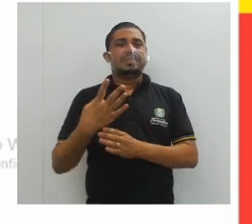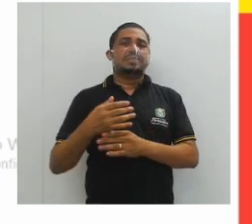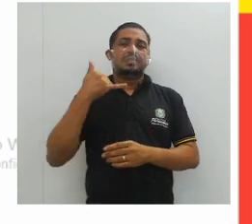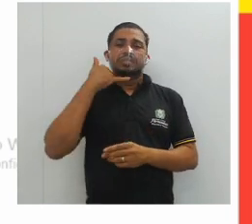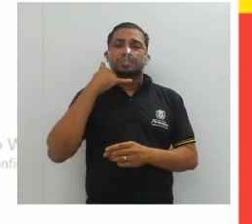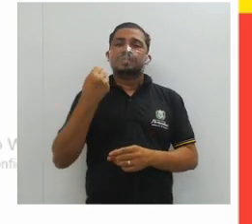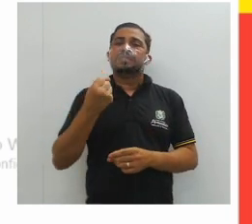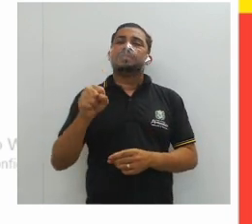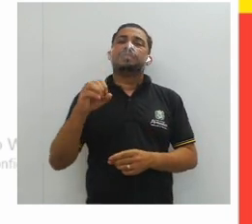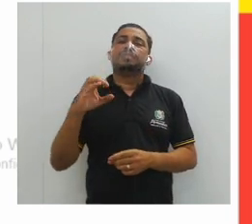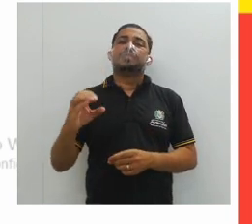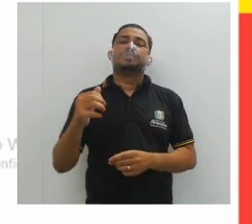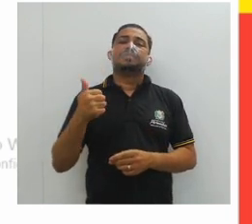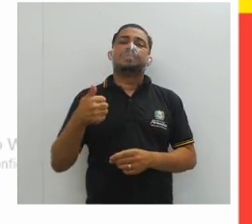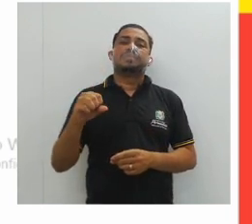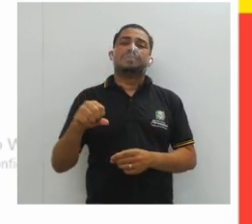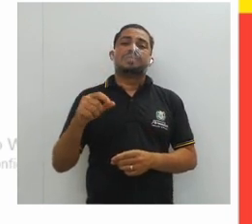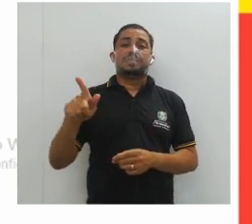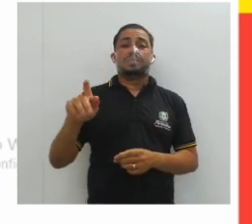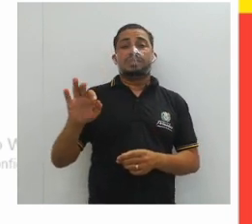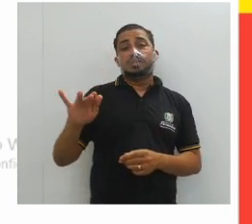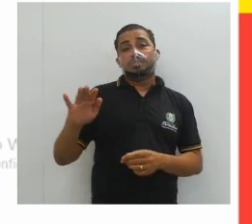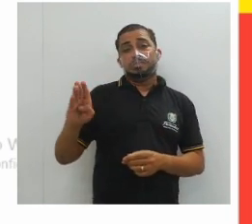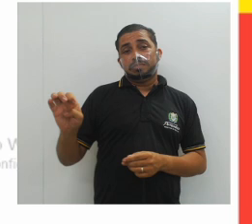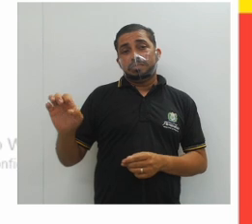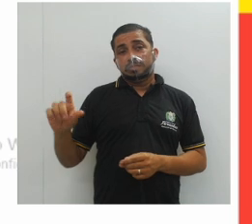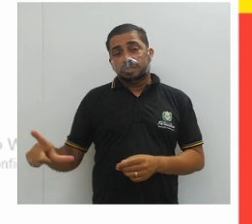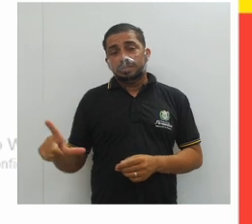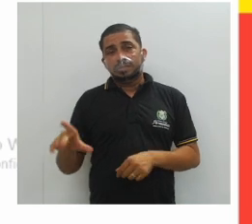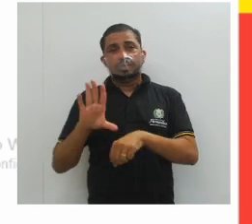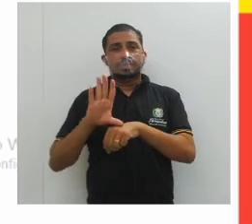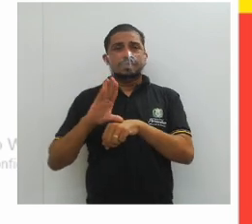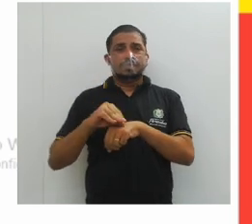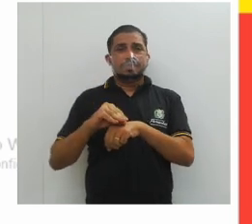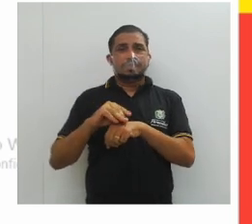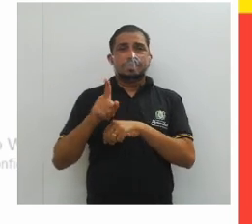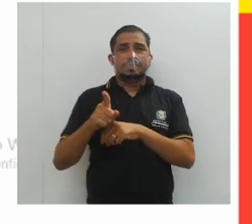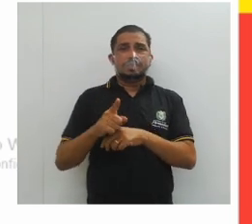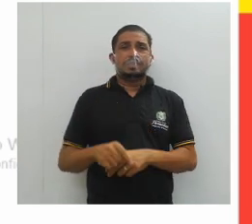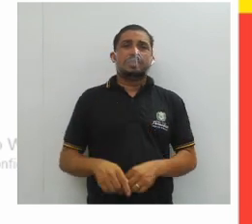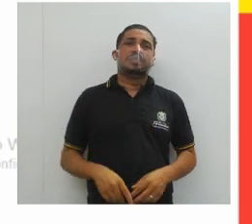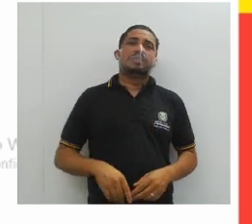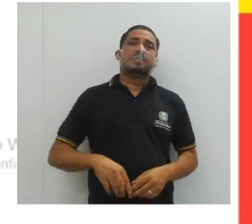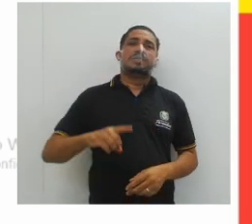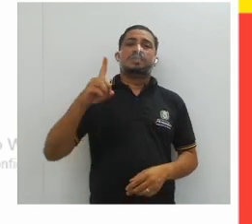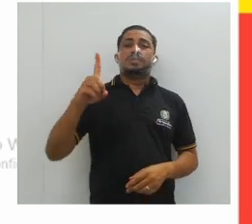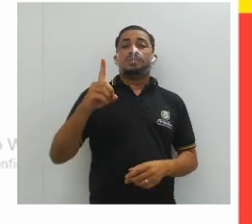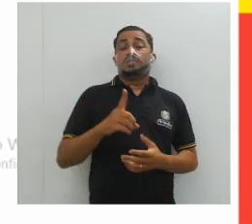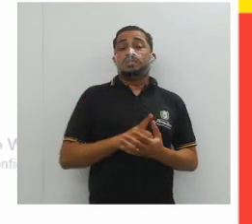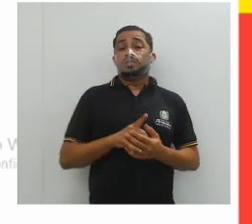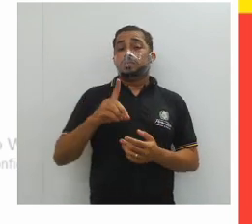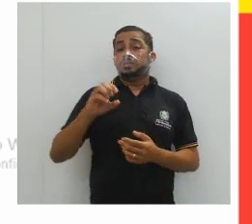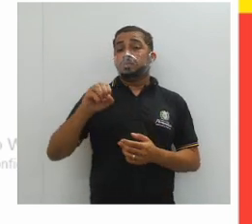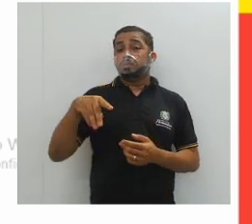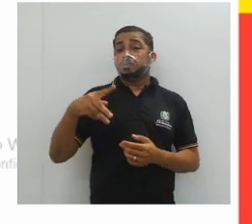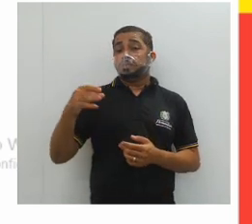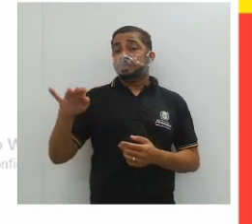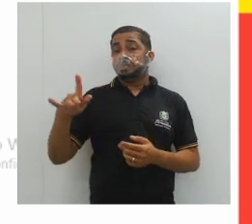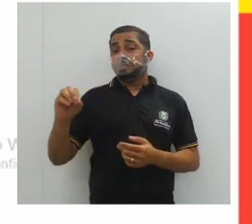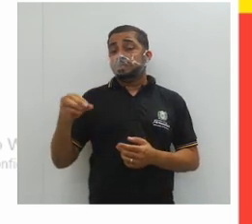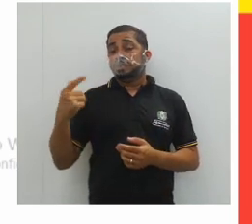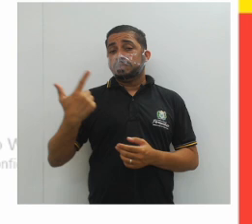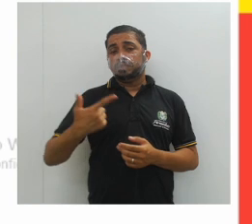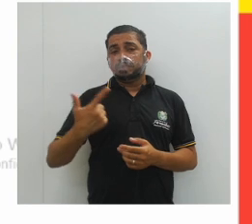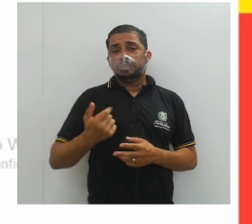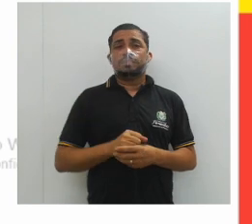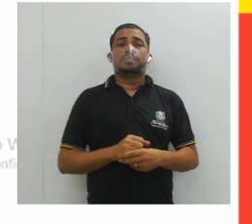XIX é Instagram Bell, e eu chamava a atenção para nessa foto a aparição de Dom Pedro II, o imperador do Brasil, que era um cara